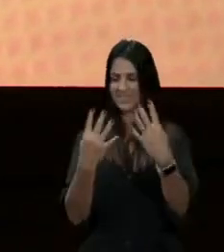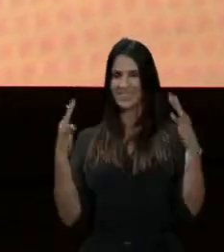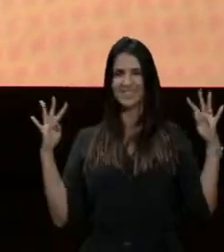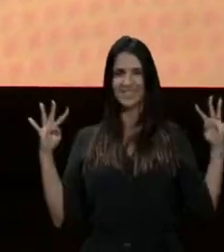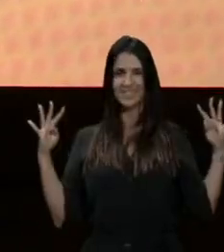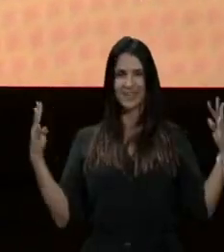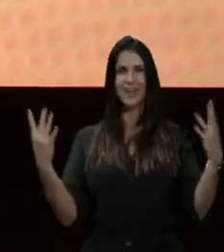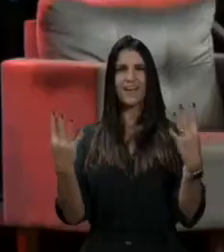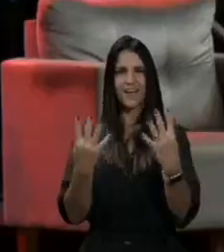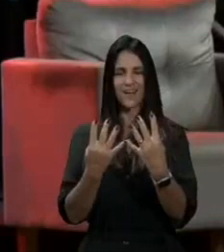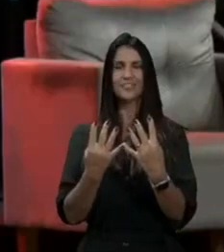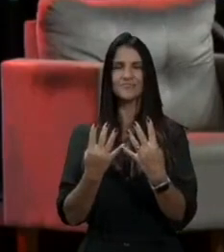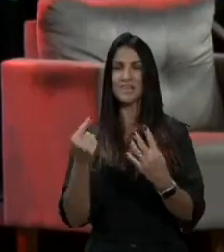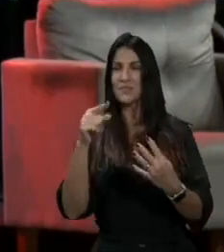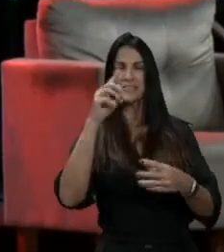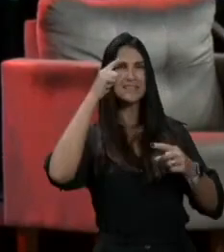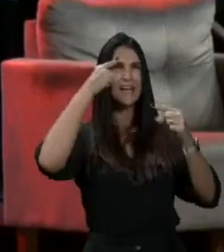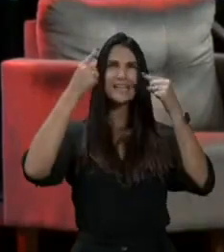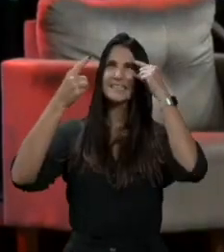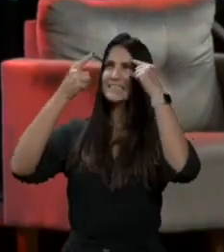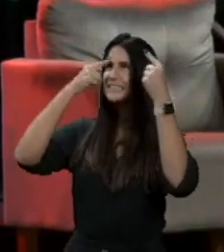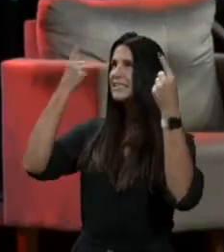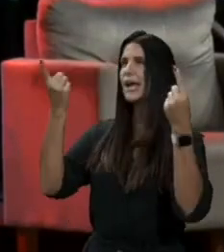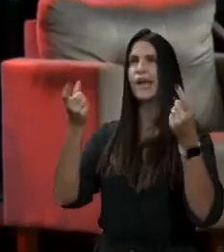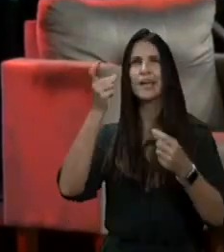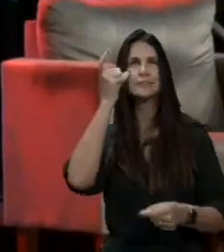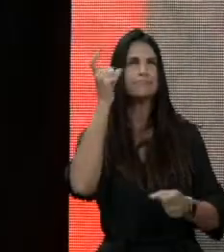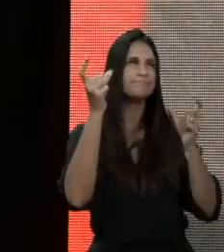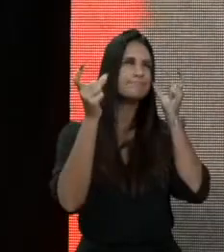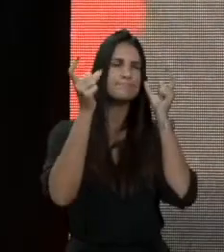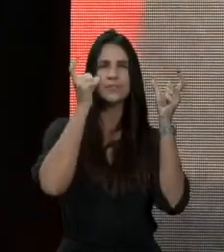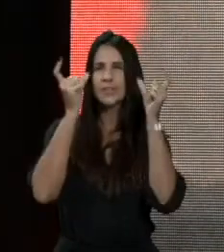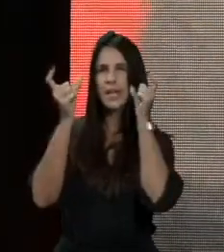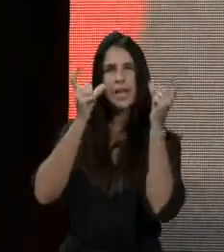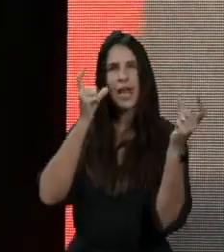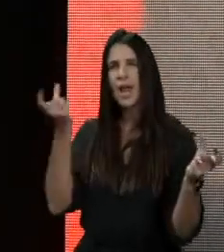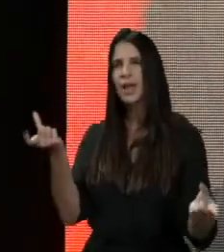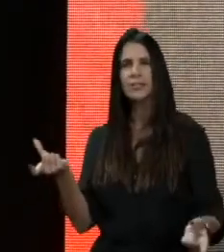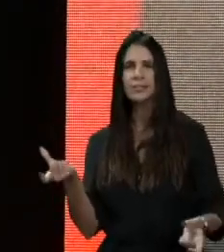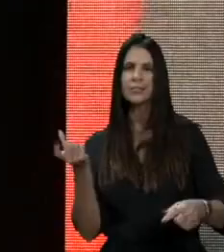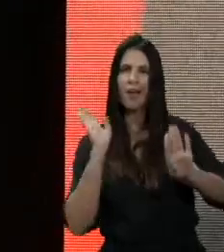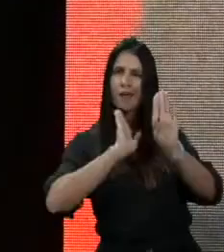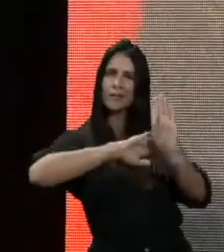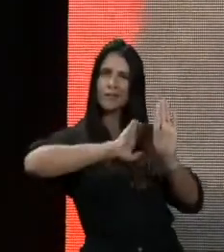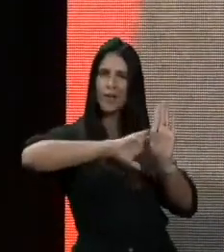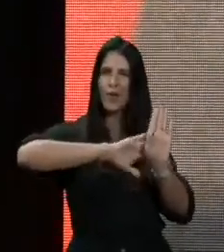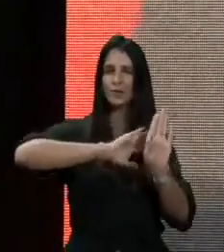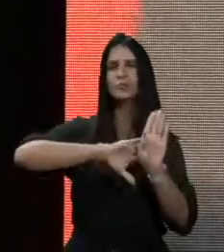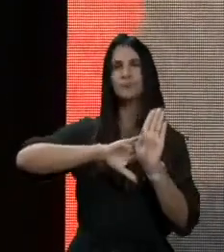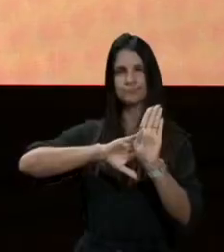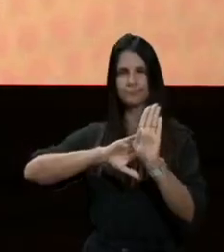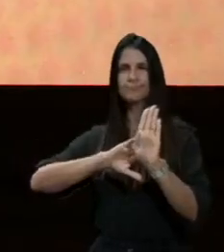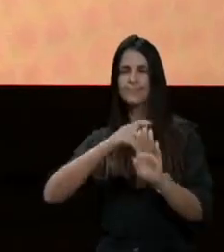você tá tudo cercado de ideologias de pensamento de interesses de gente que bate na tuas costas de gente